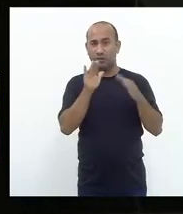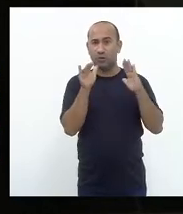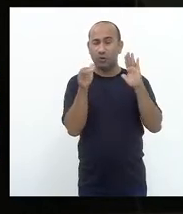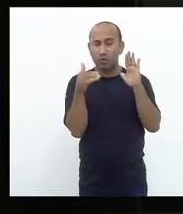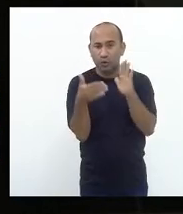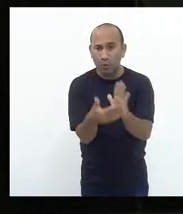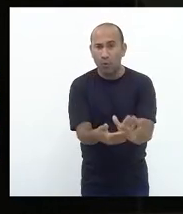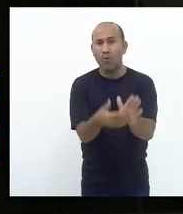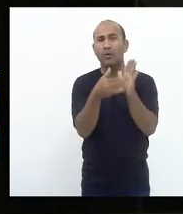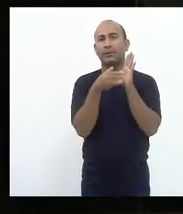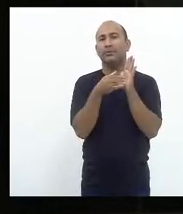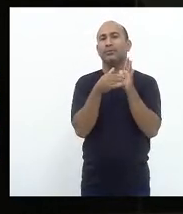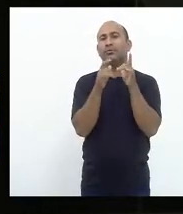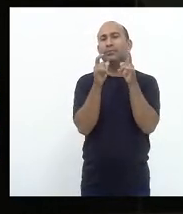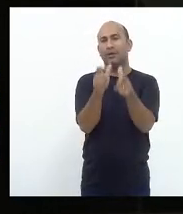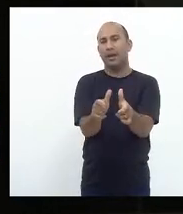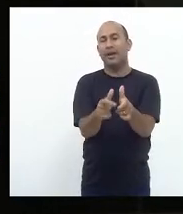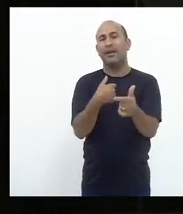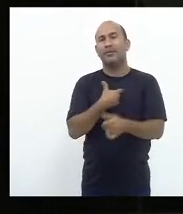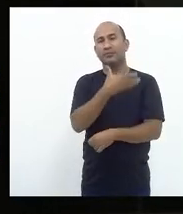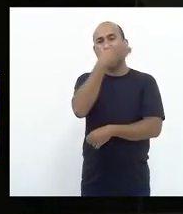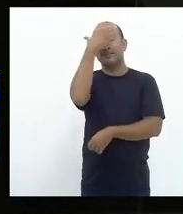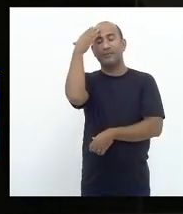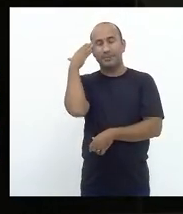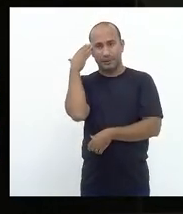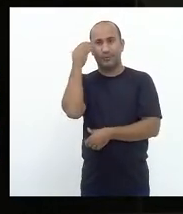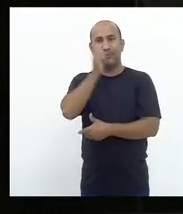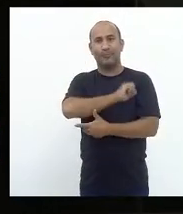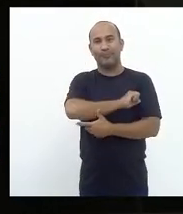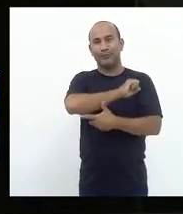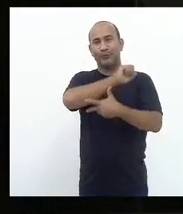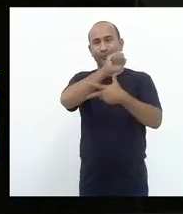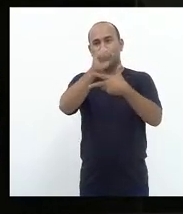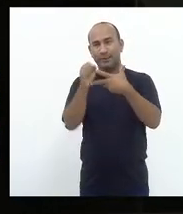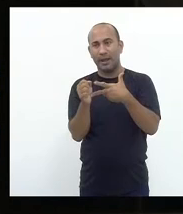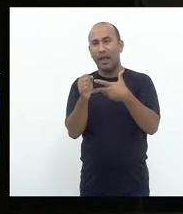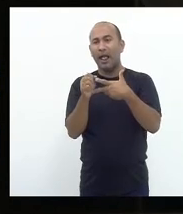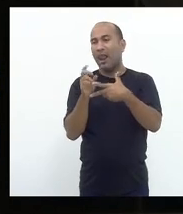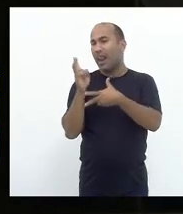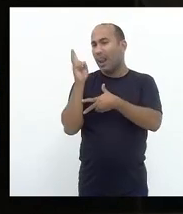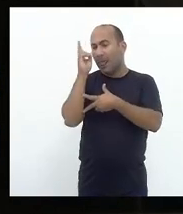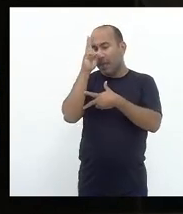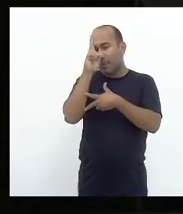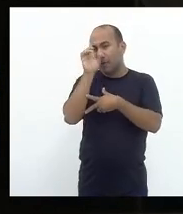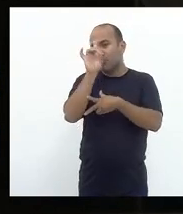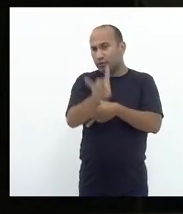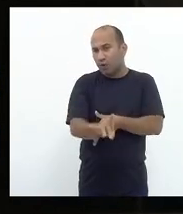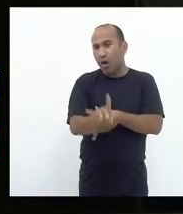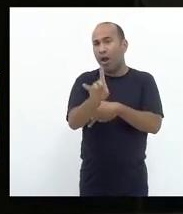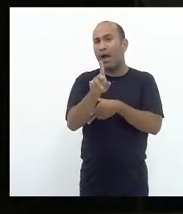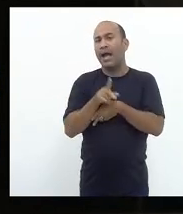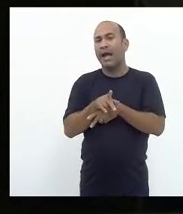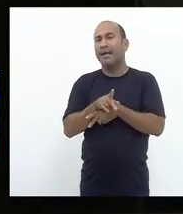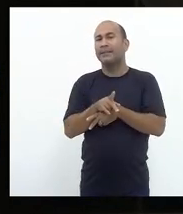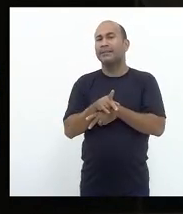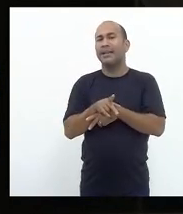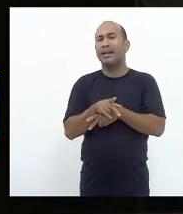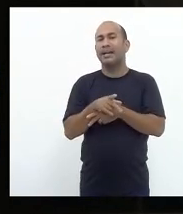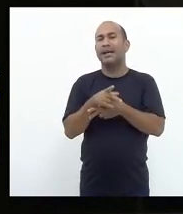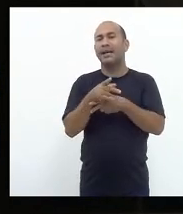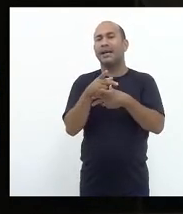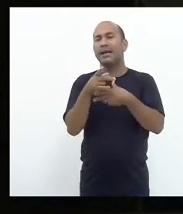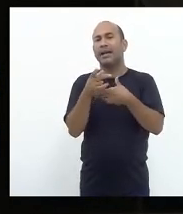foi esquecida pelo poder público. Muitos só lembram da baixada na época da eleição,